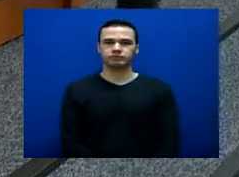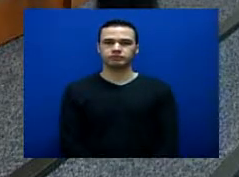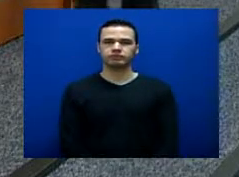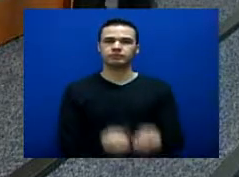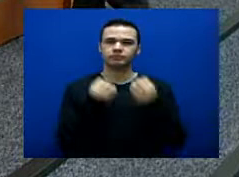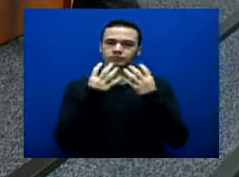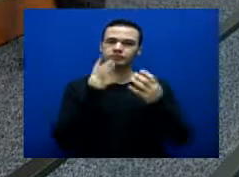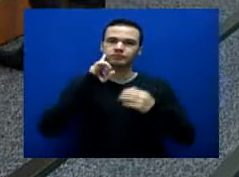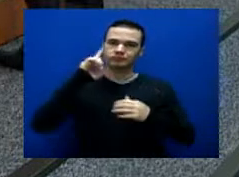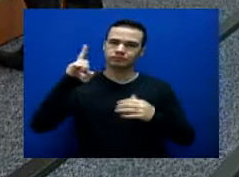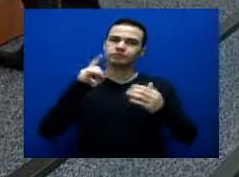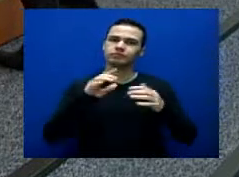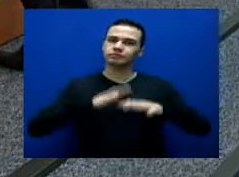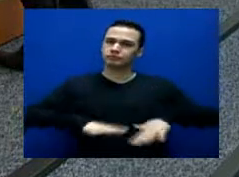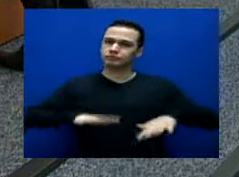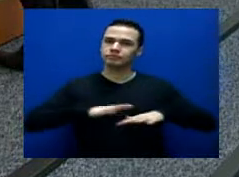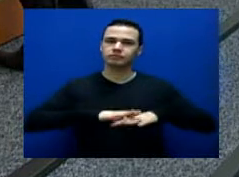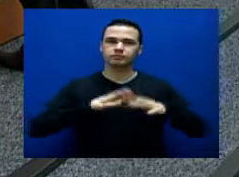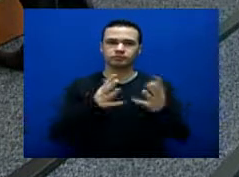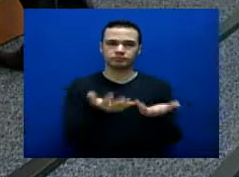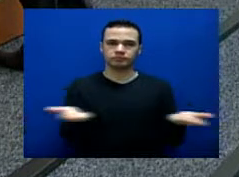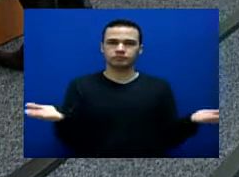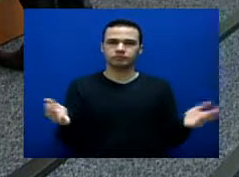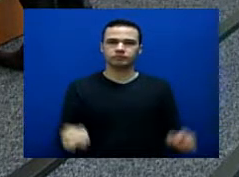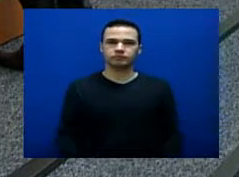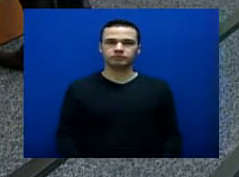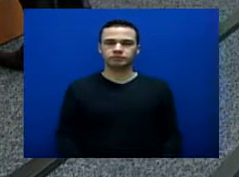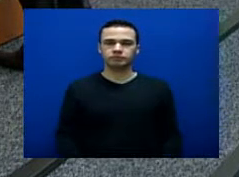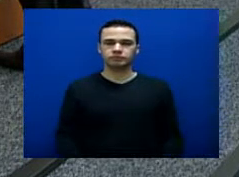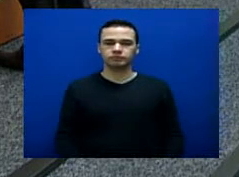Bom dia a todas e todos.